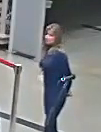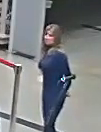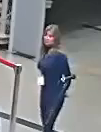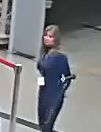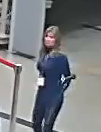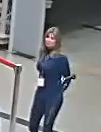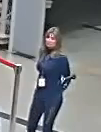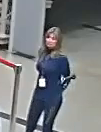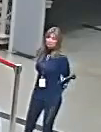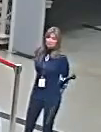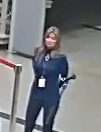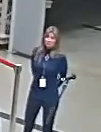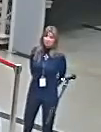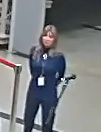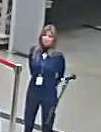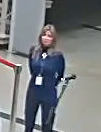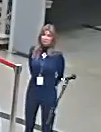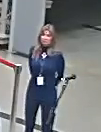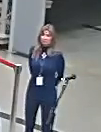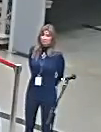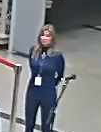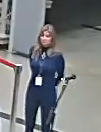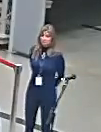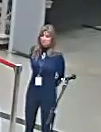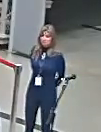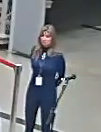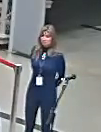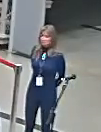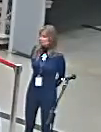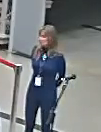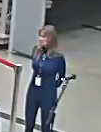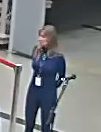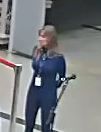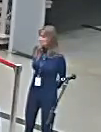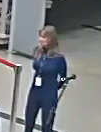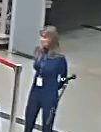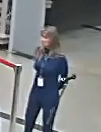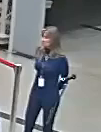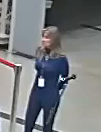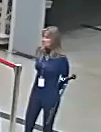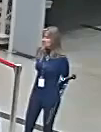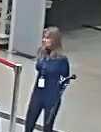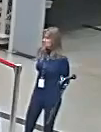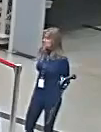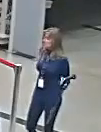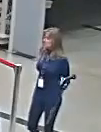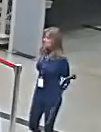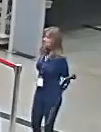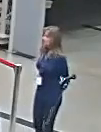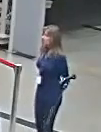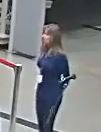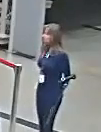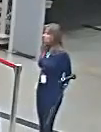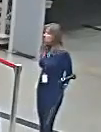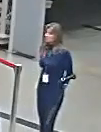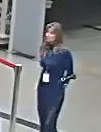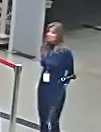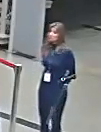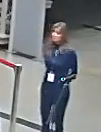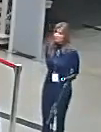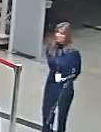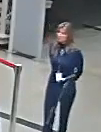entendeu não Ten o que passa dobrar quando eles eh